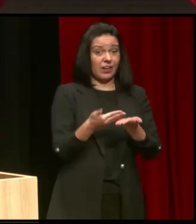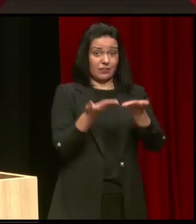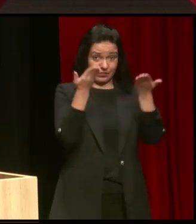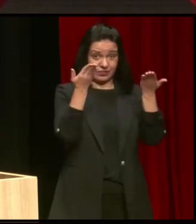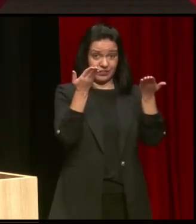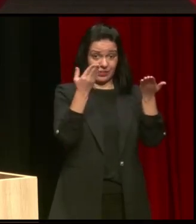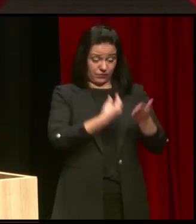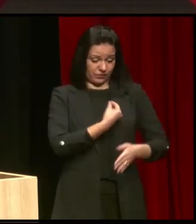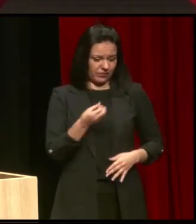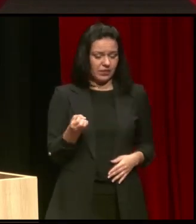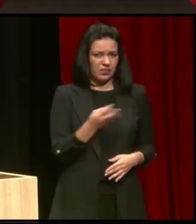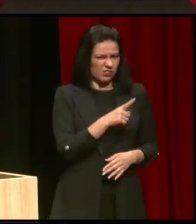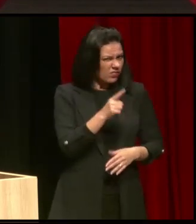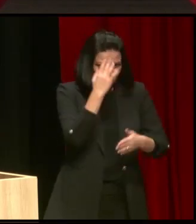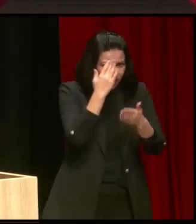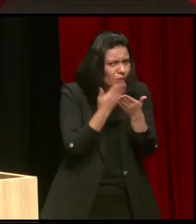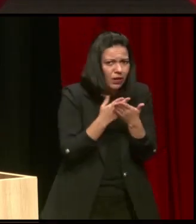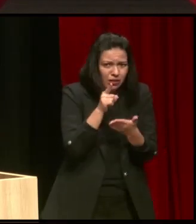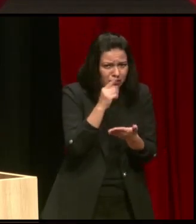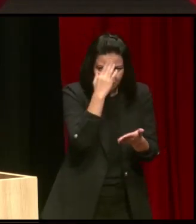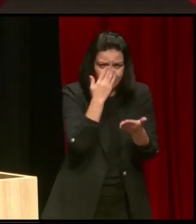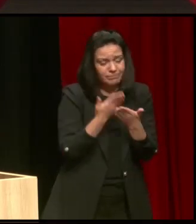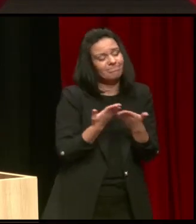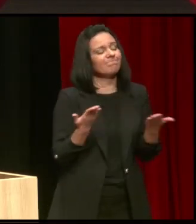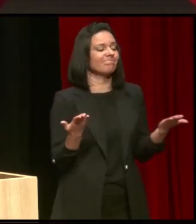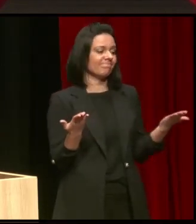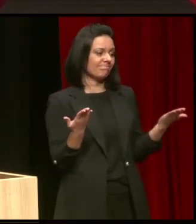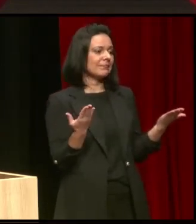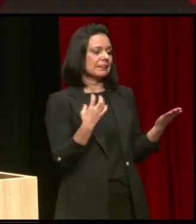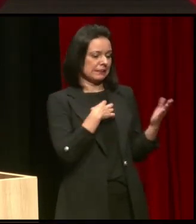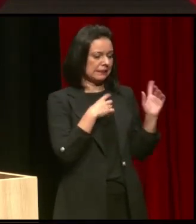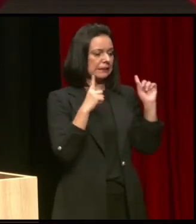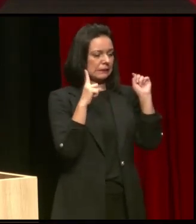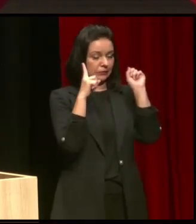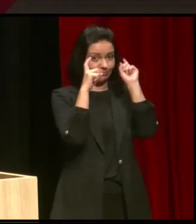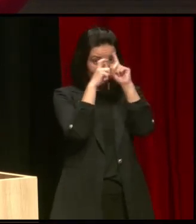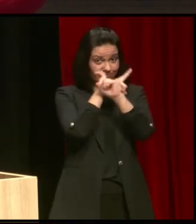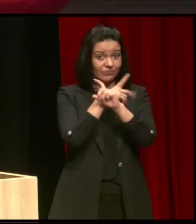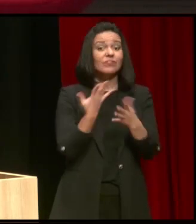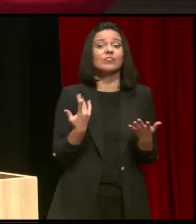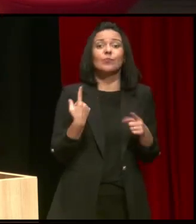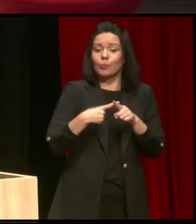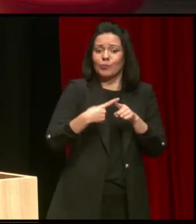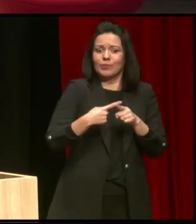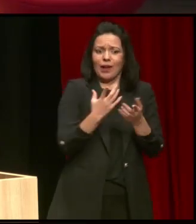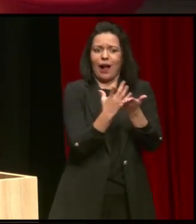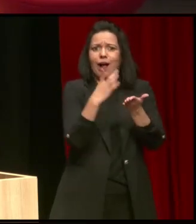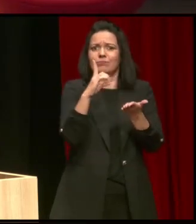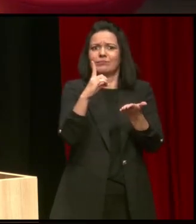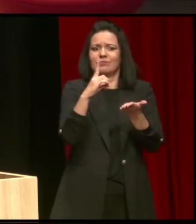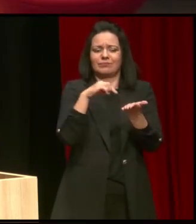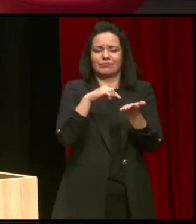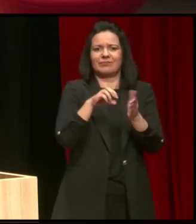irmão e irmã, então nós estamos numa dificuldade aqui. Porque essa é a mensagem da